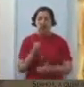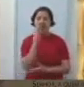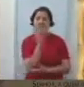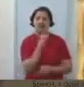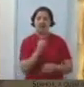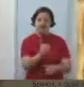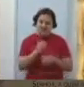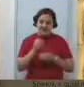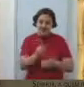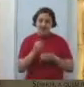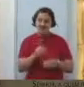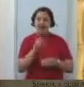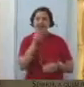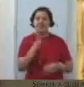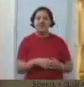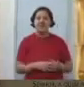ele chacoalhava para ver se estava firme.